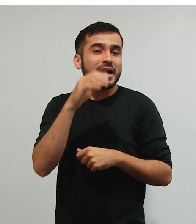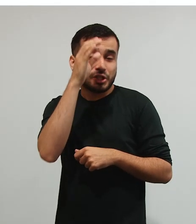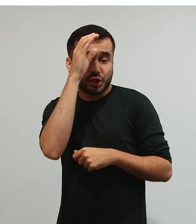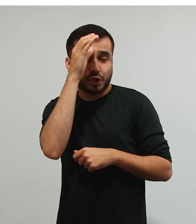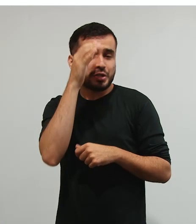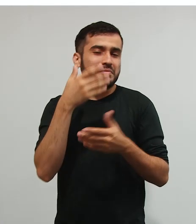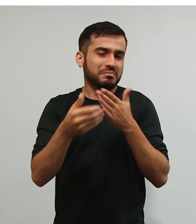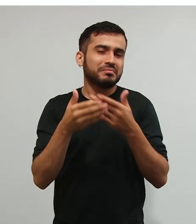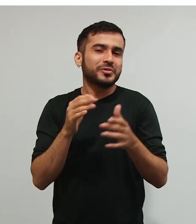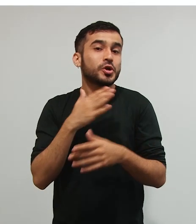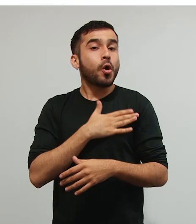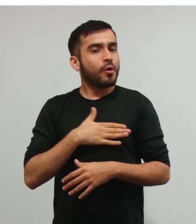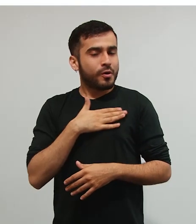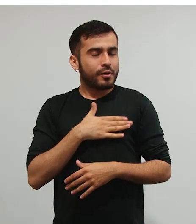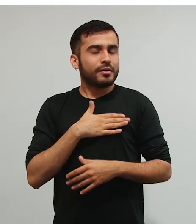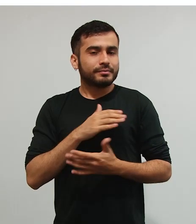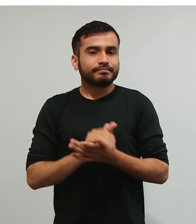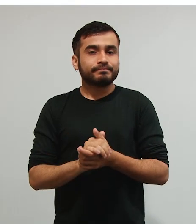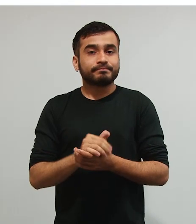mundo gosta.